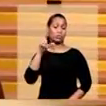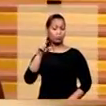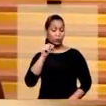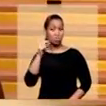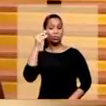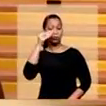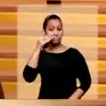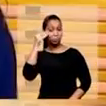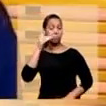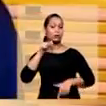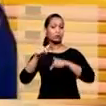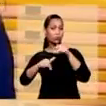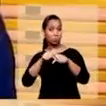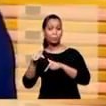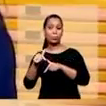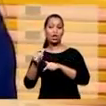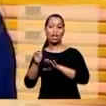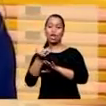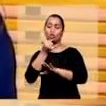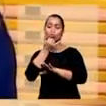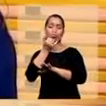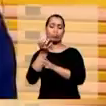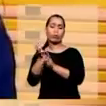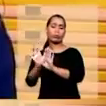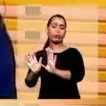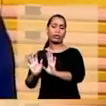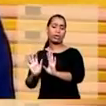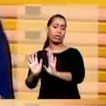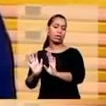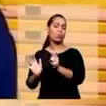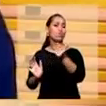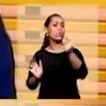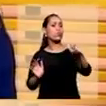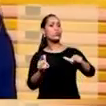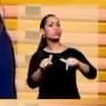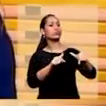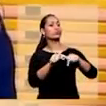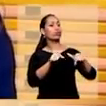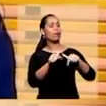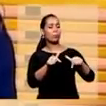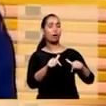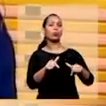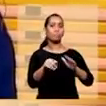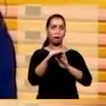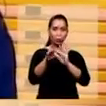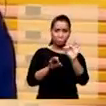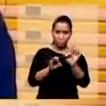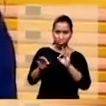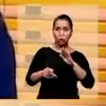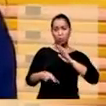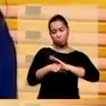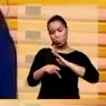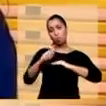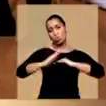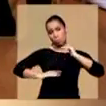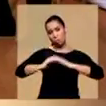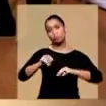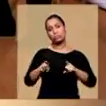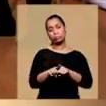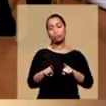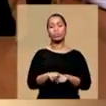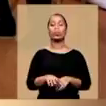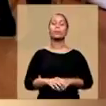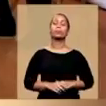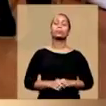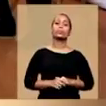experiência do trabalho, então isso eu não quero trabalhar. Para o planejamento de carreira também auxilia bastante. Ô Marcos, e o